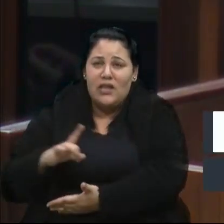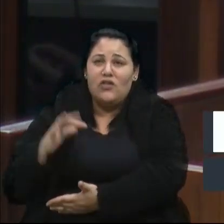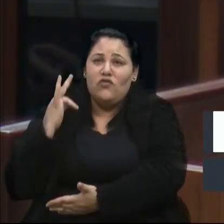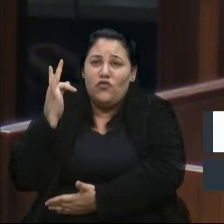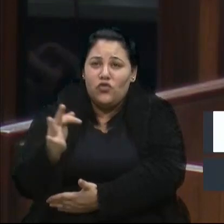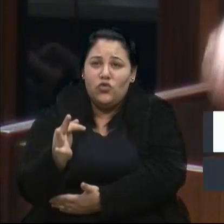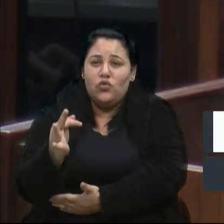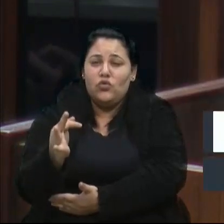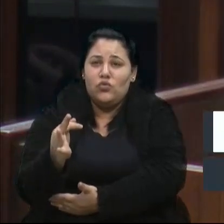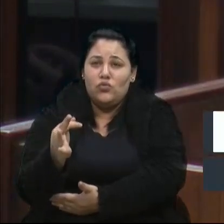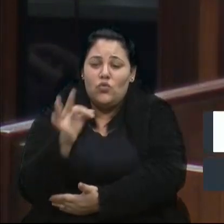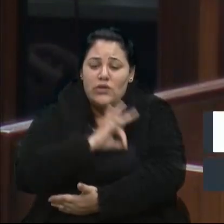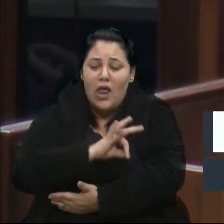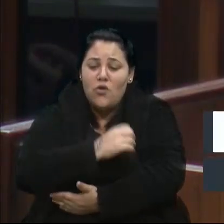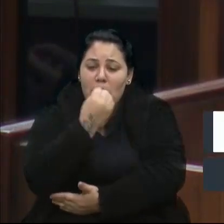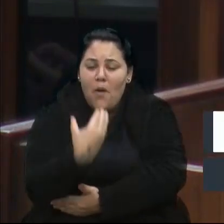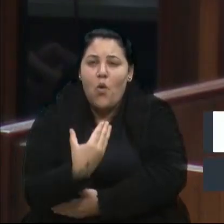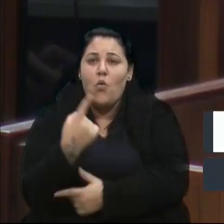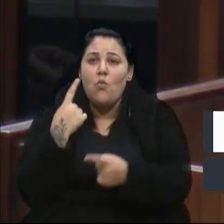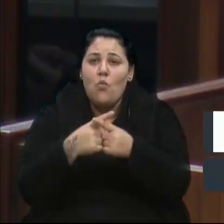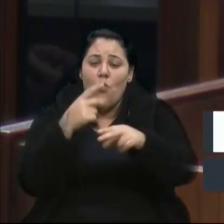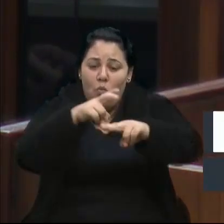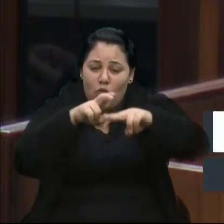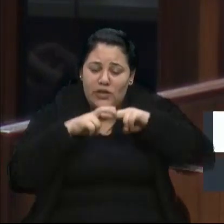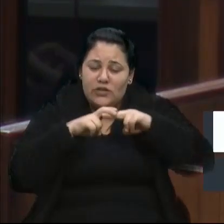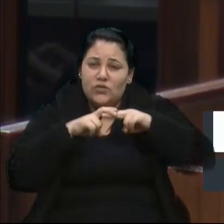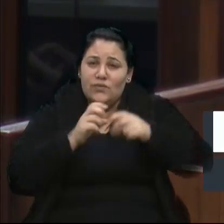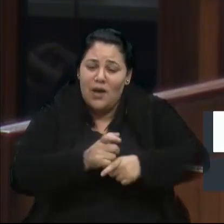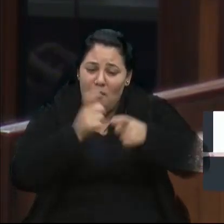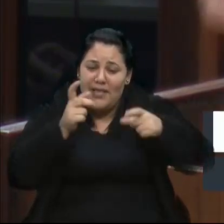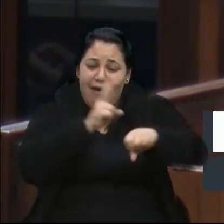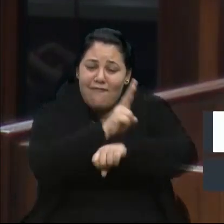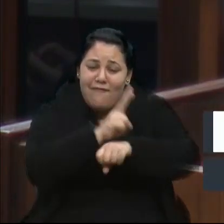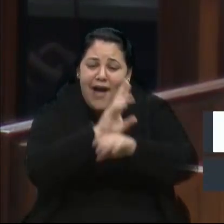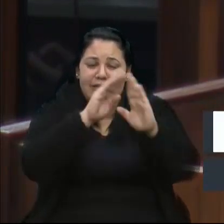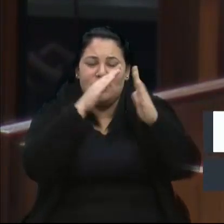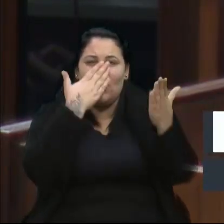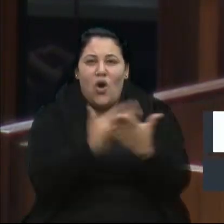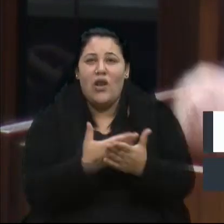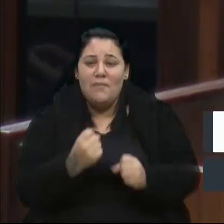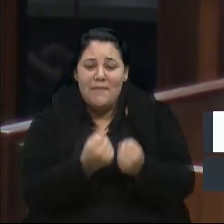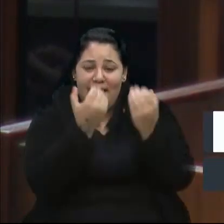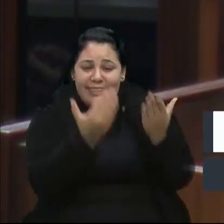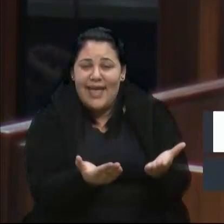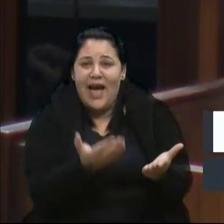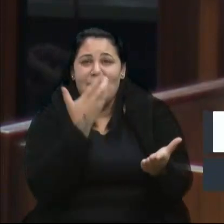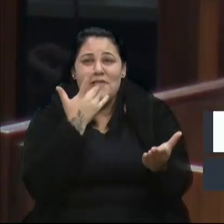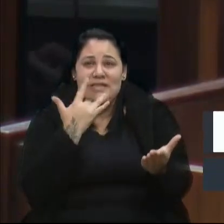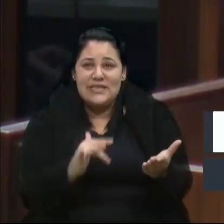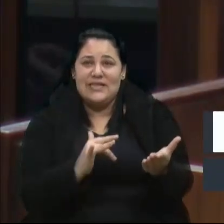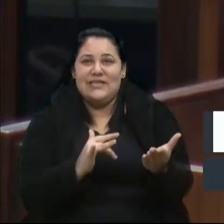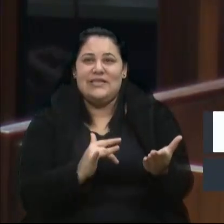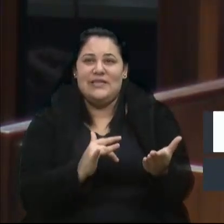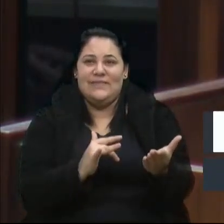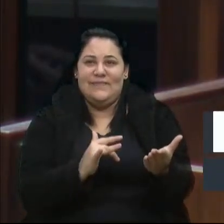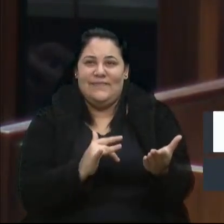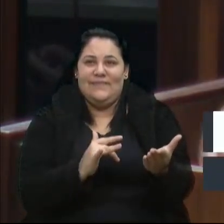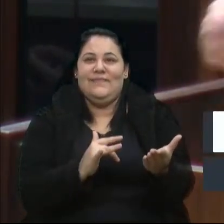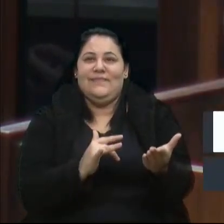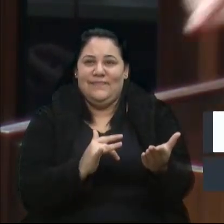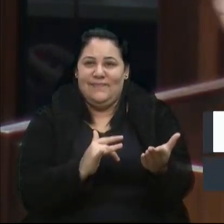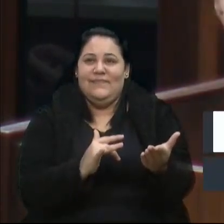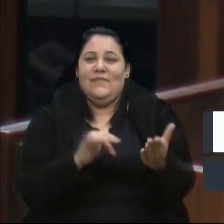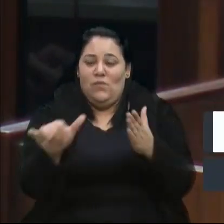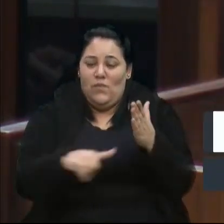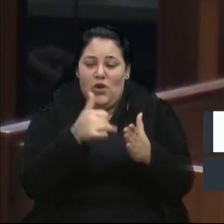eu brigo tanto pela ampliação de vagas nas escolas, vereador Valim? Para qualificar elas, para não tirar elas o dia todo